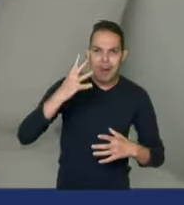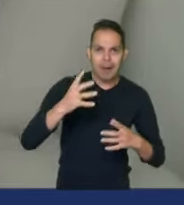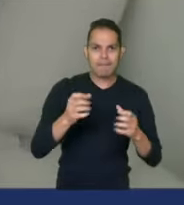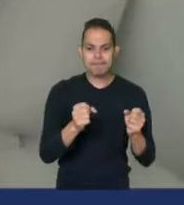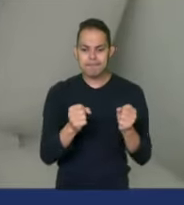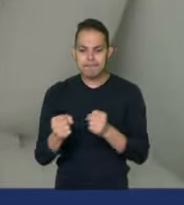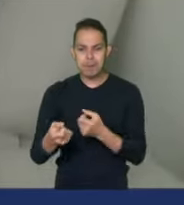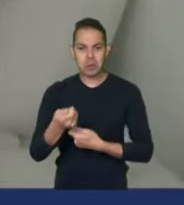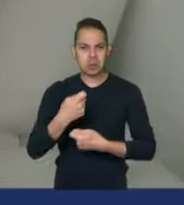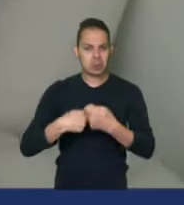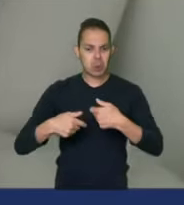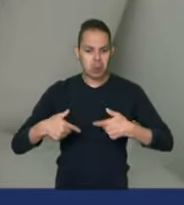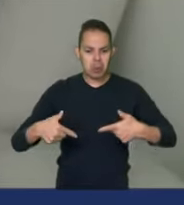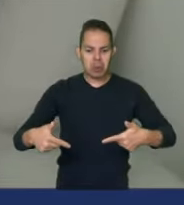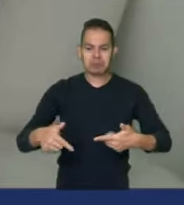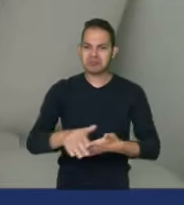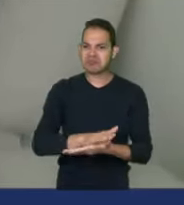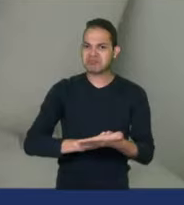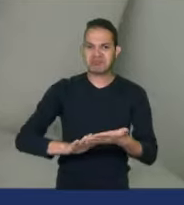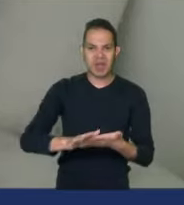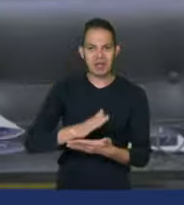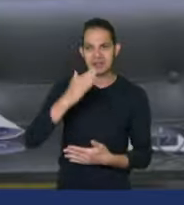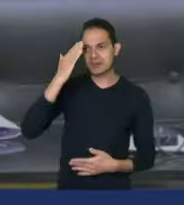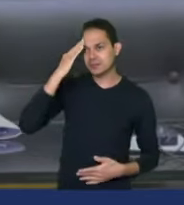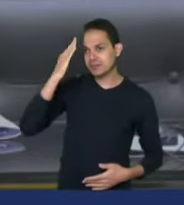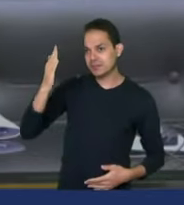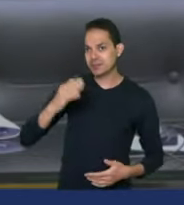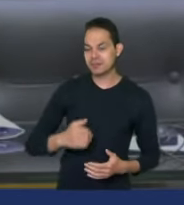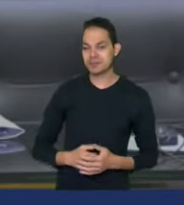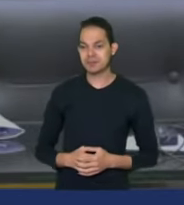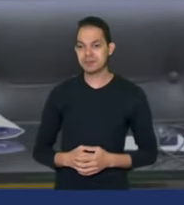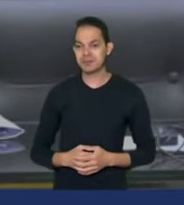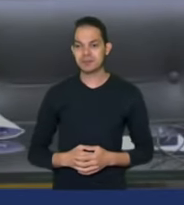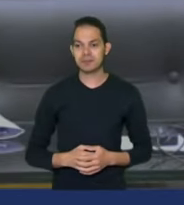das empresas. Muito obrigado.